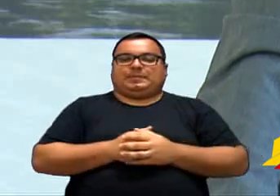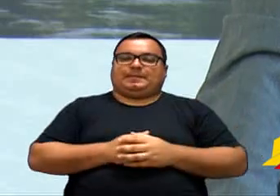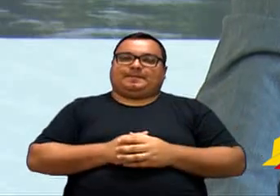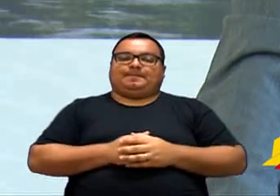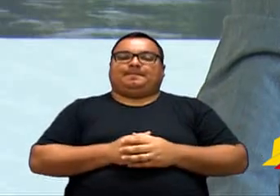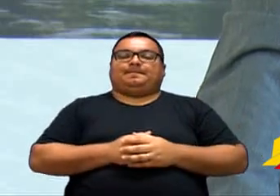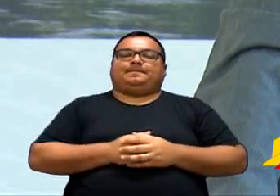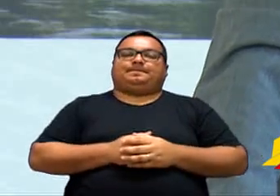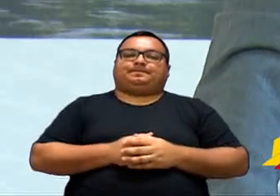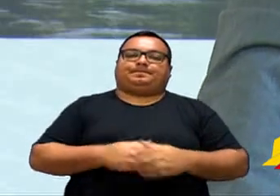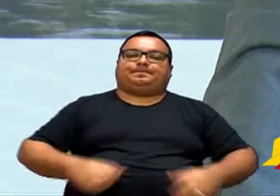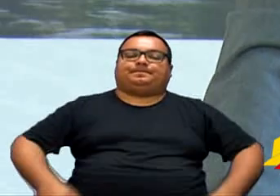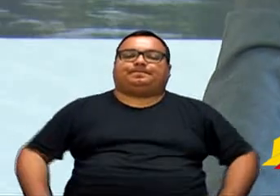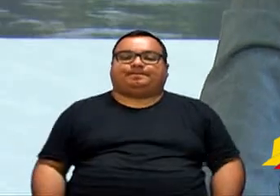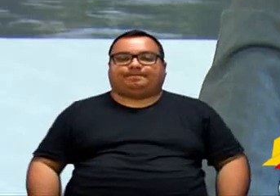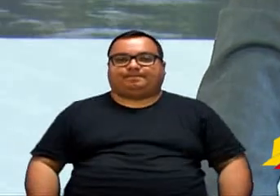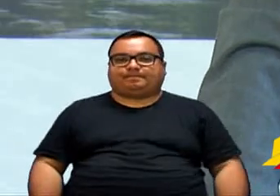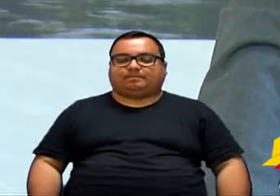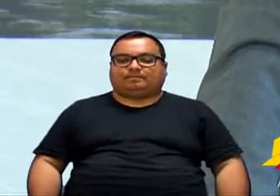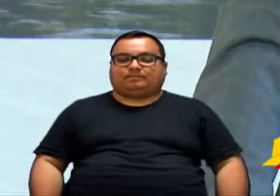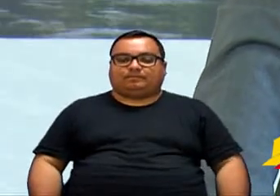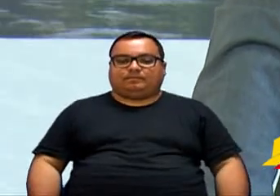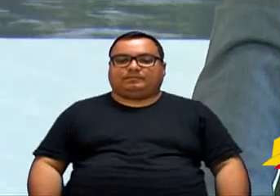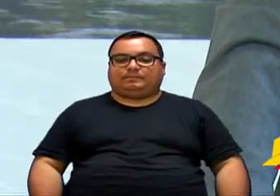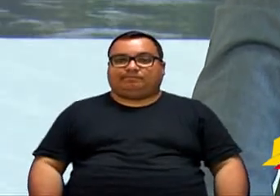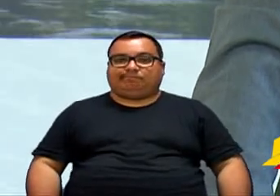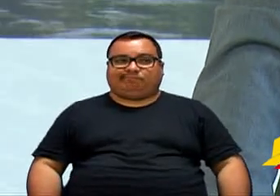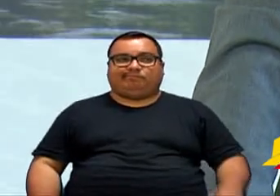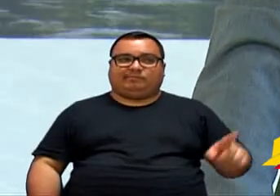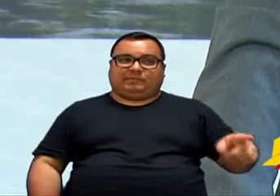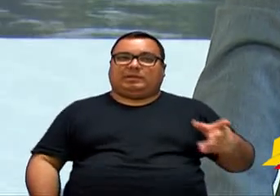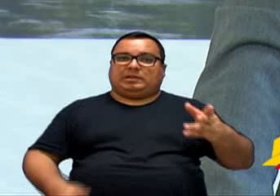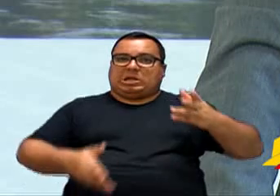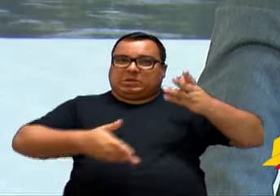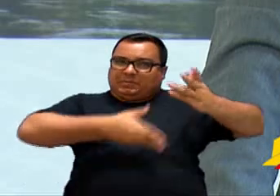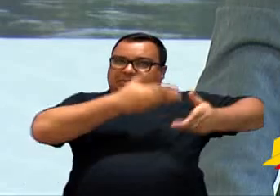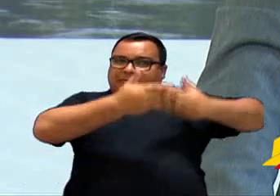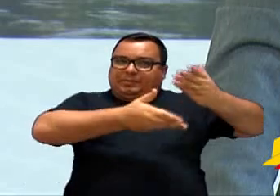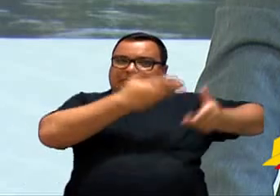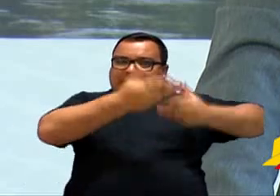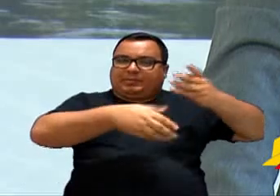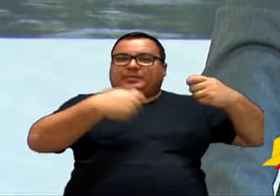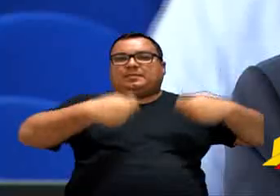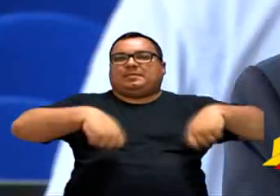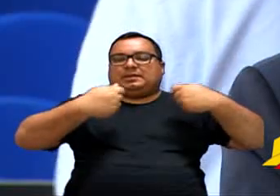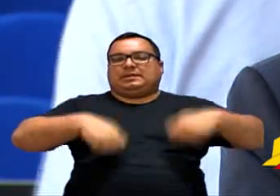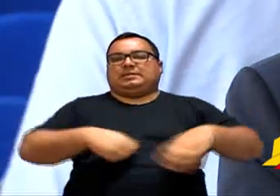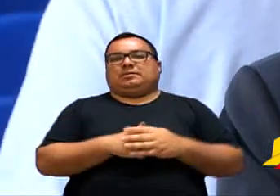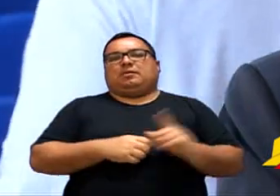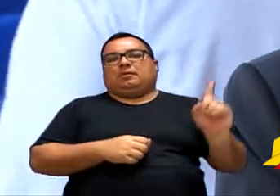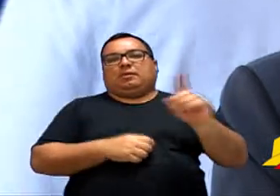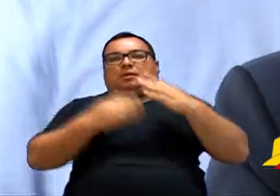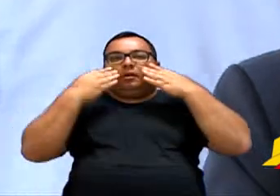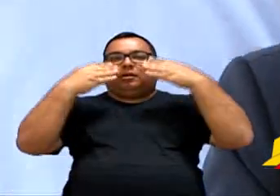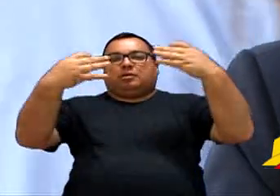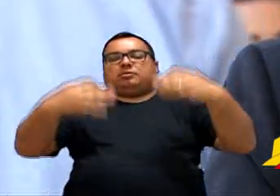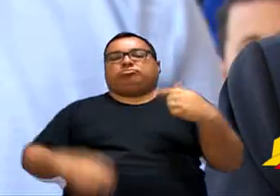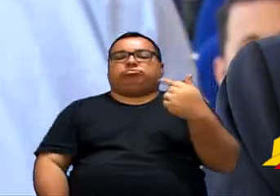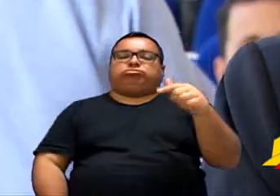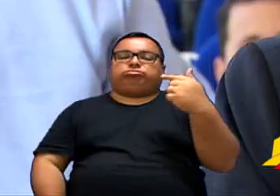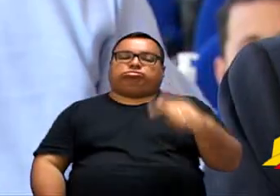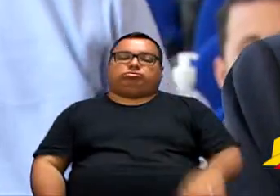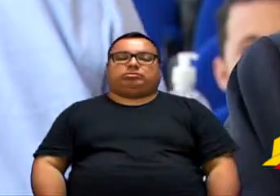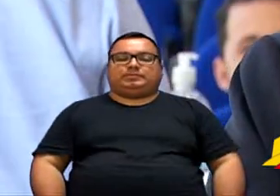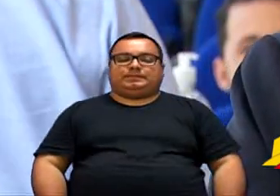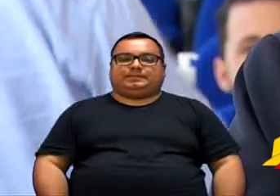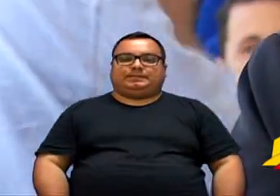vezes, a classe trabalhadora, que não é valorizada, que muitas vezes não é representada onde deveria ser Fernanda, representada. Eu diria